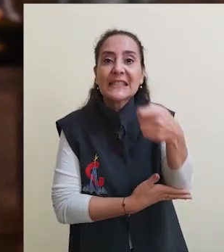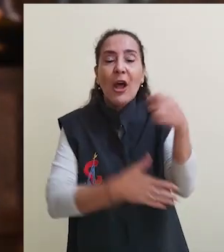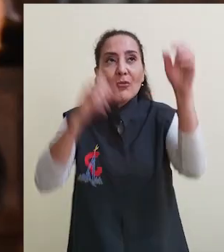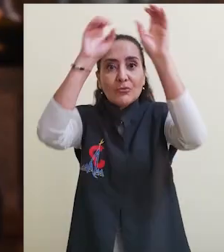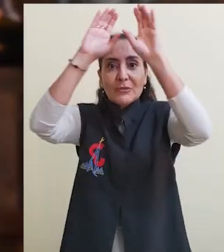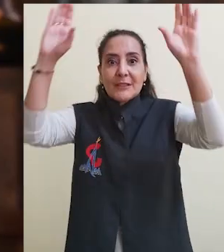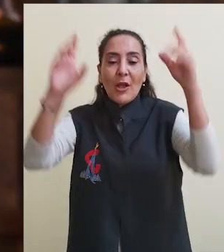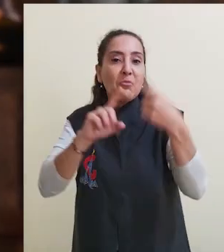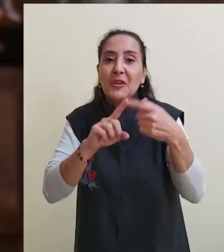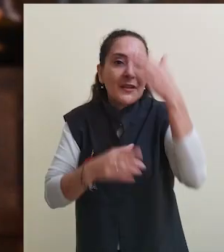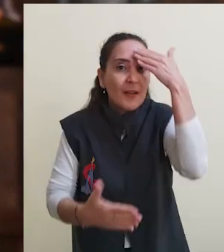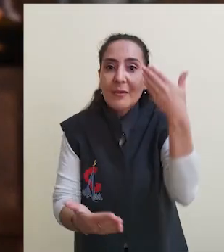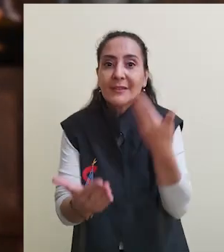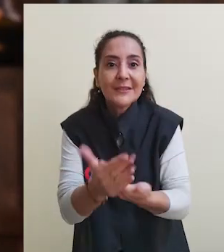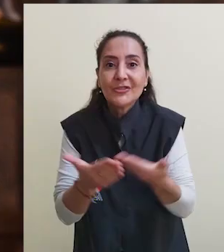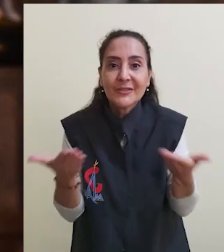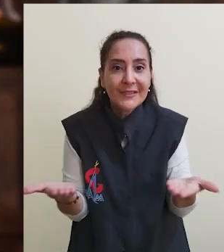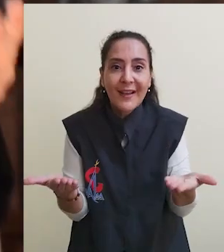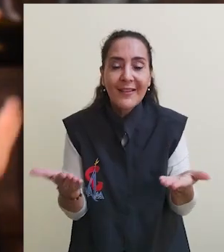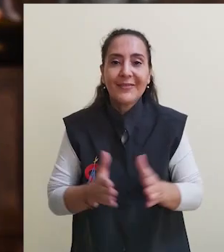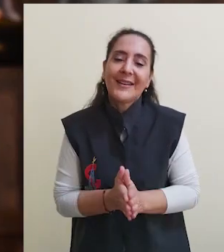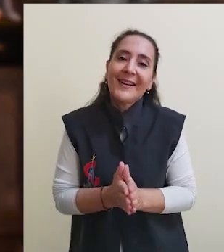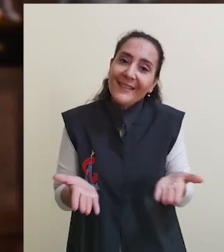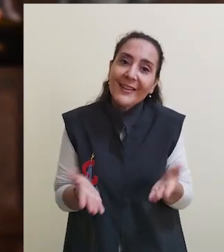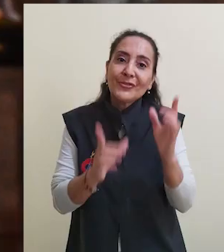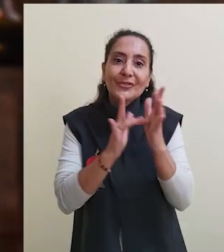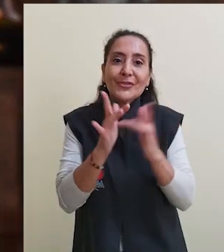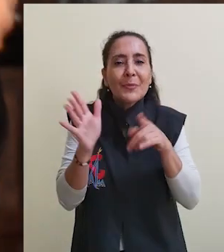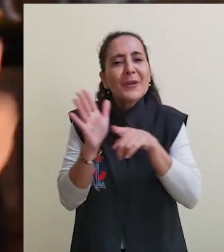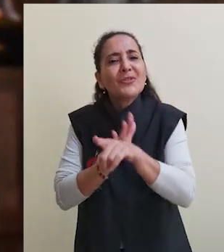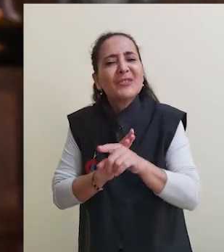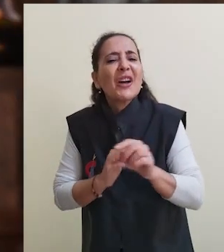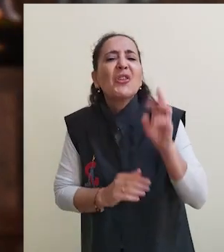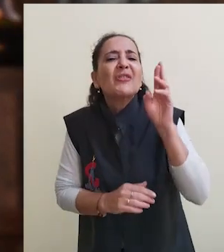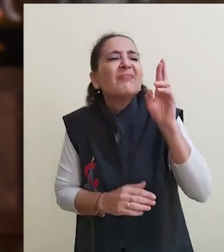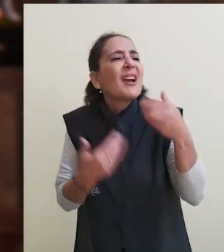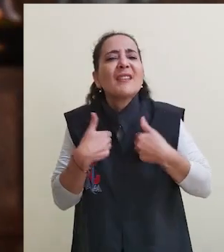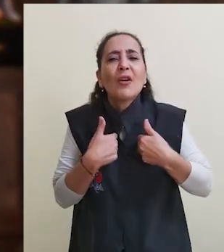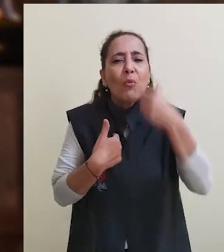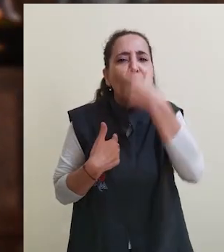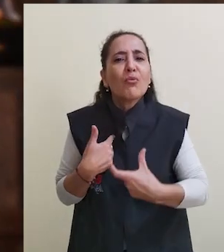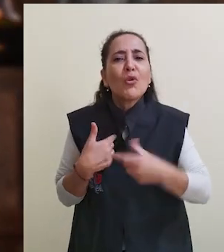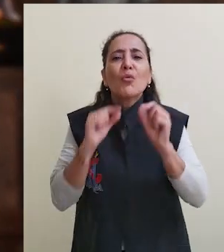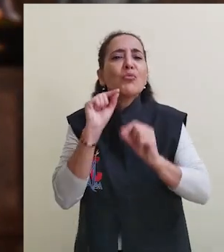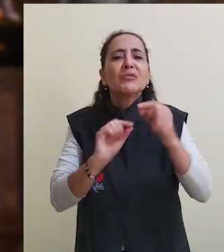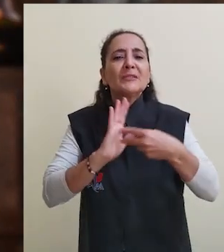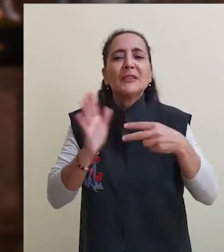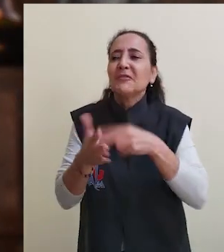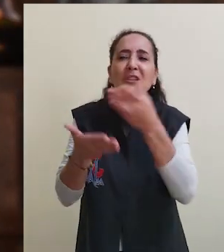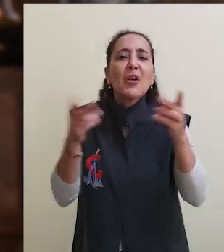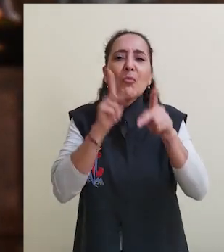verdade, que ele seria o Cristo, o Messias. Então Jesus pergunta: O que estão dizendo por aí? Ah, é João Batista, é Elias. As